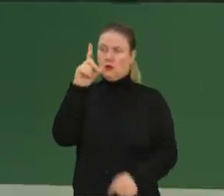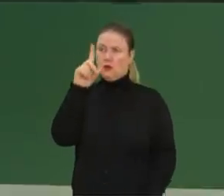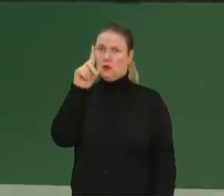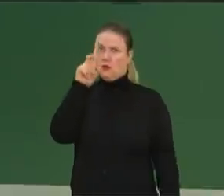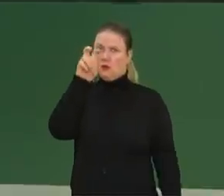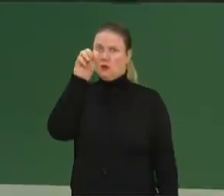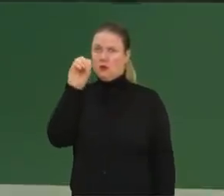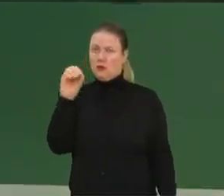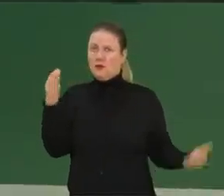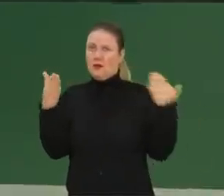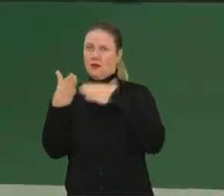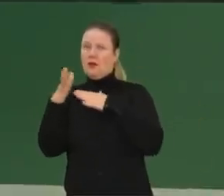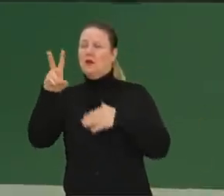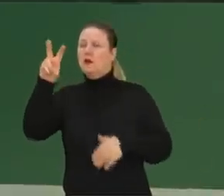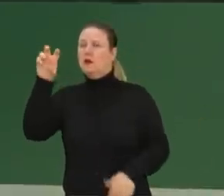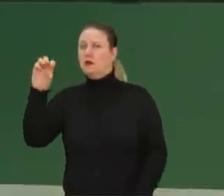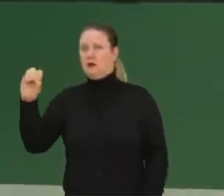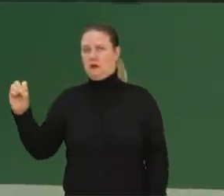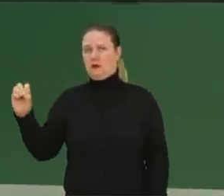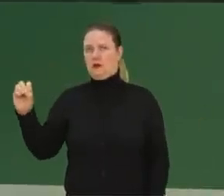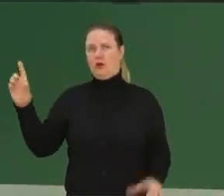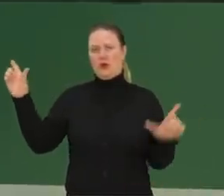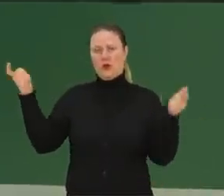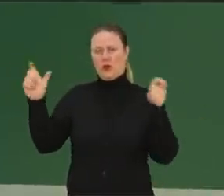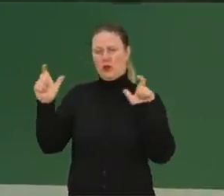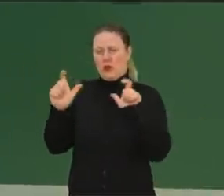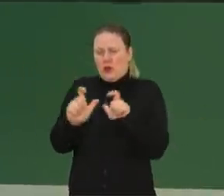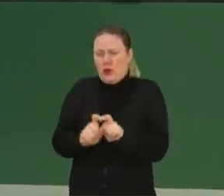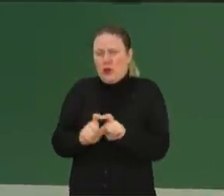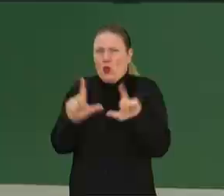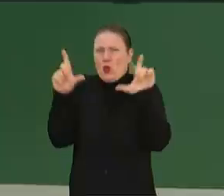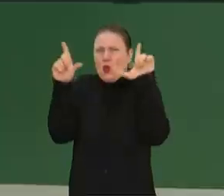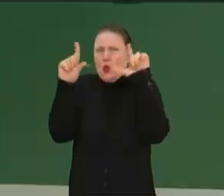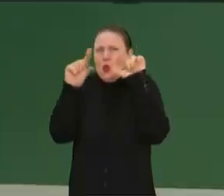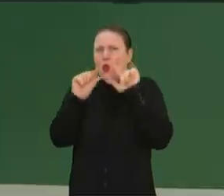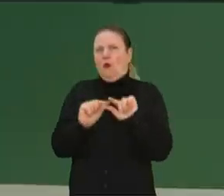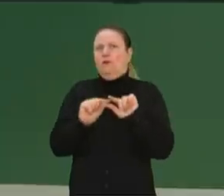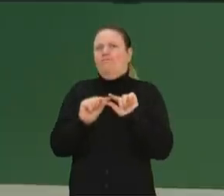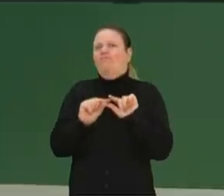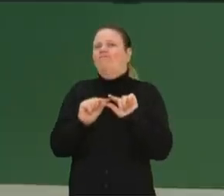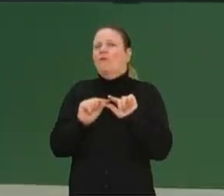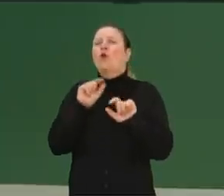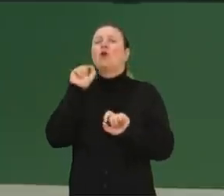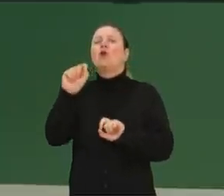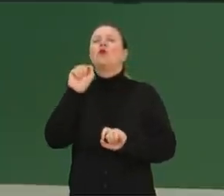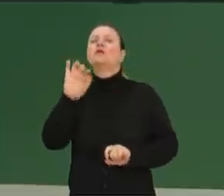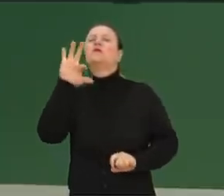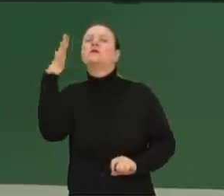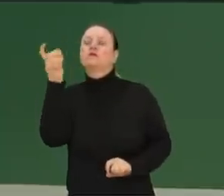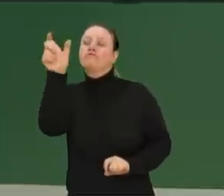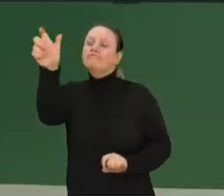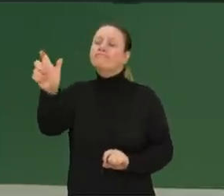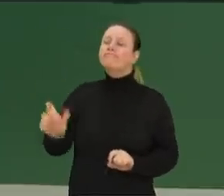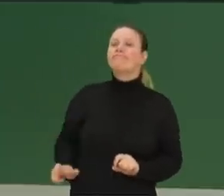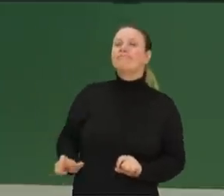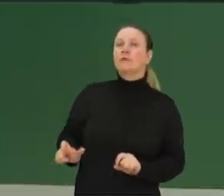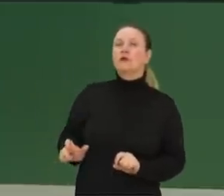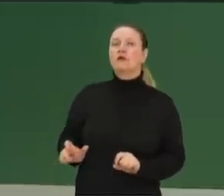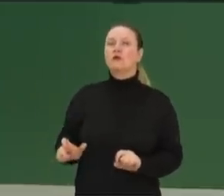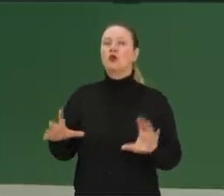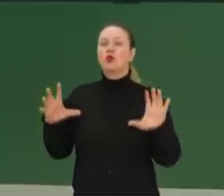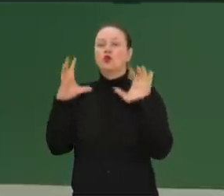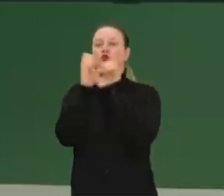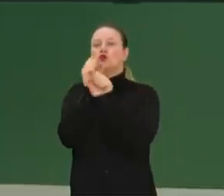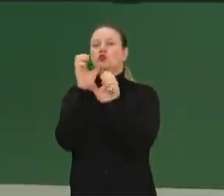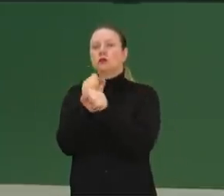a 500. Então vejam que está muito abaixo do ideal. E o que, que acontece quando uma pessoa está com o número